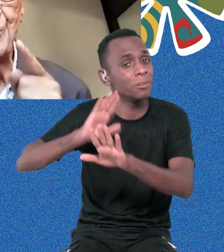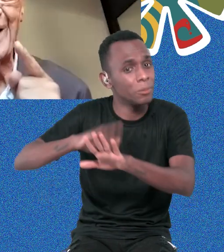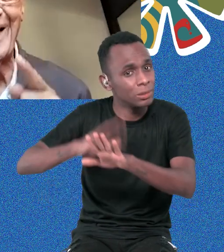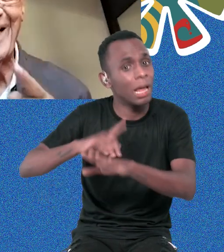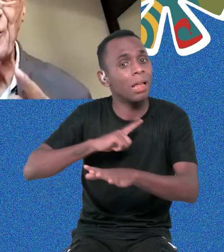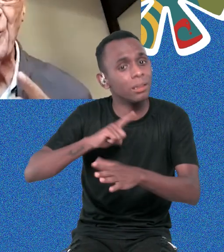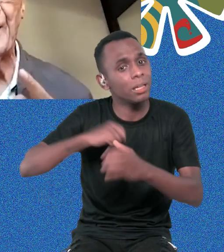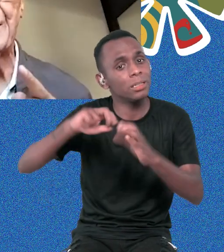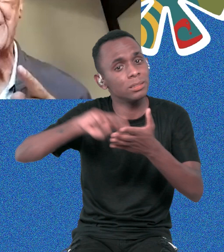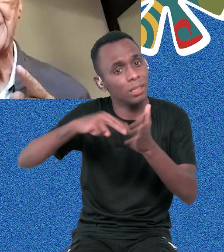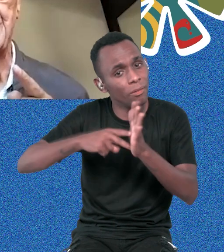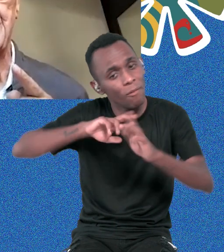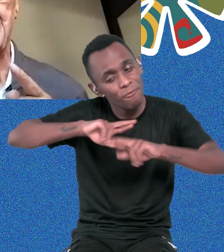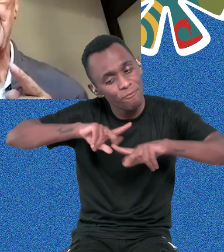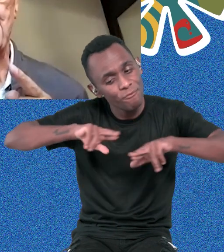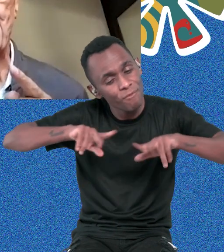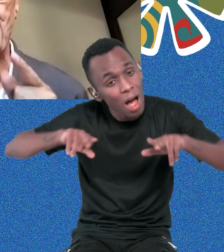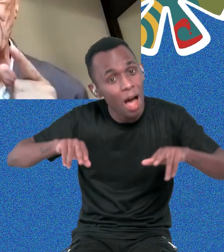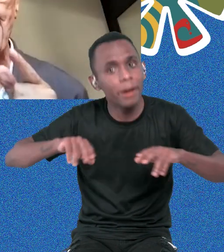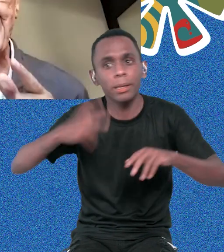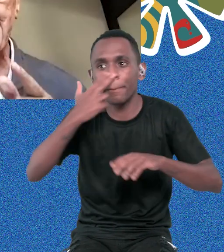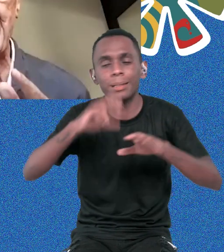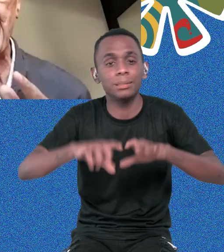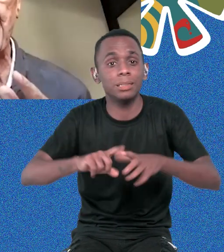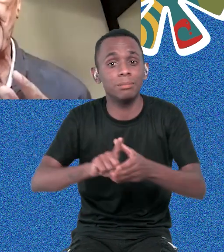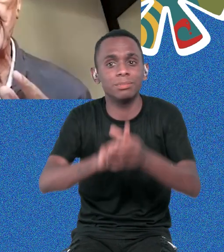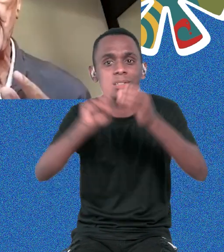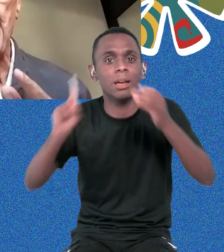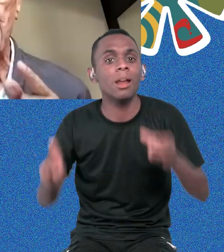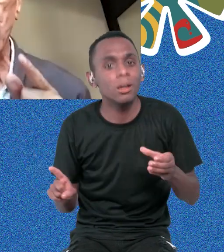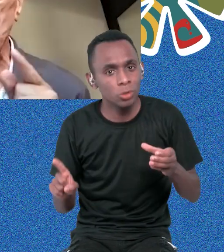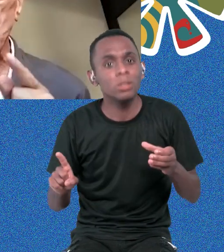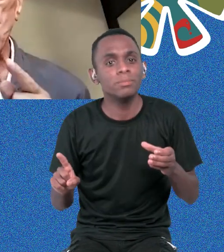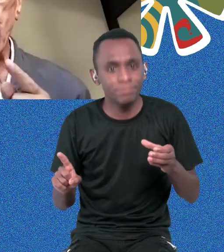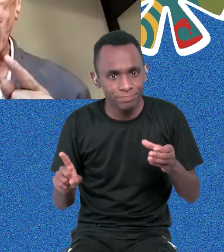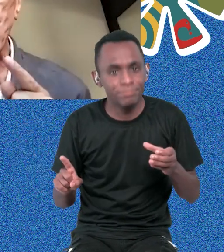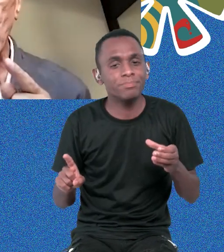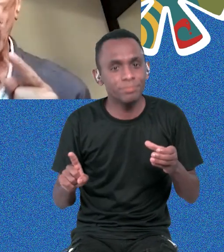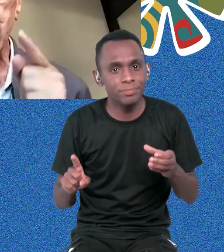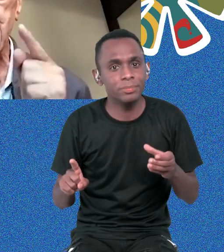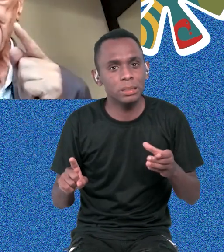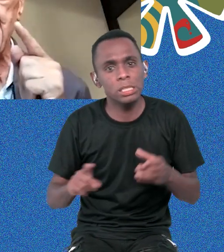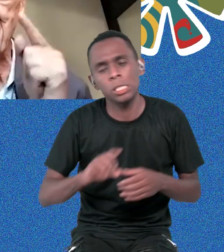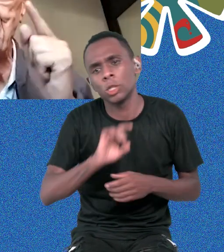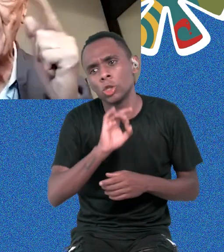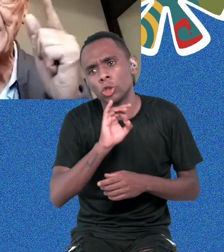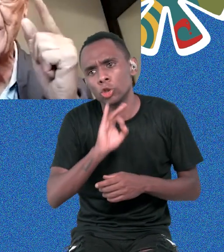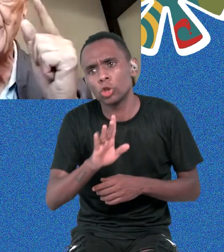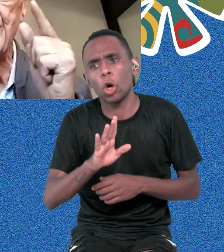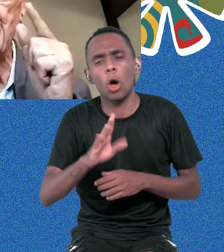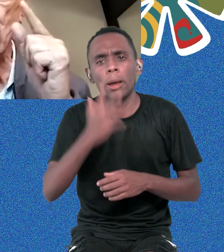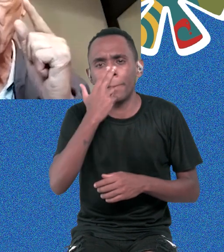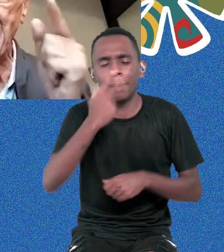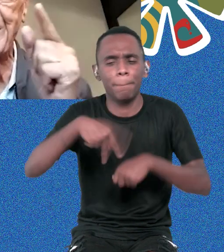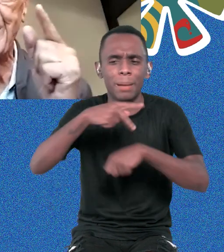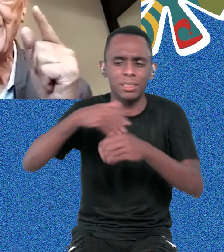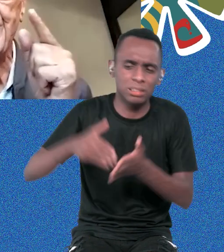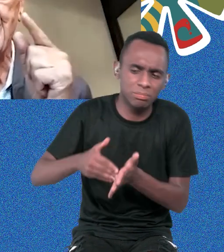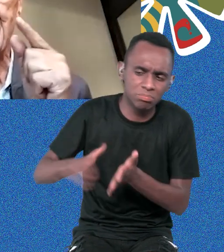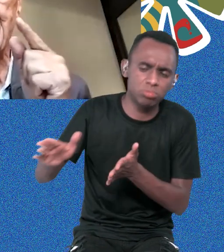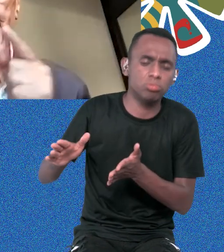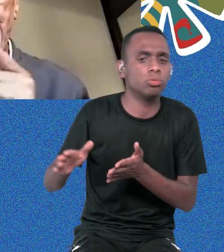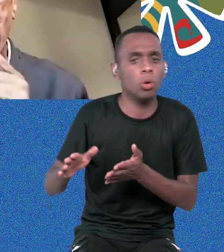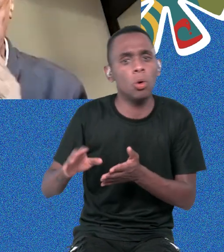elas são segregadoras, profundamente segregadoras. Não são segregadoras da pátria e não